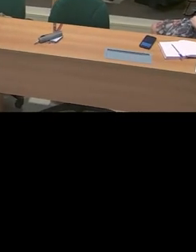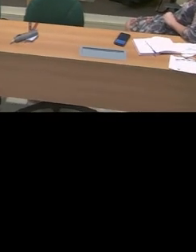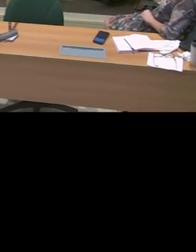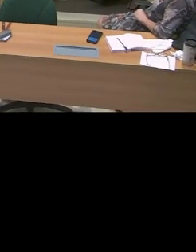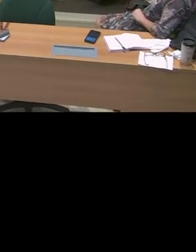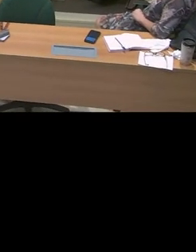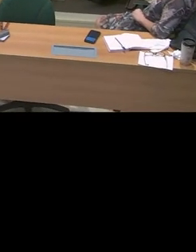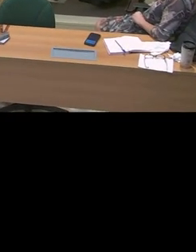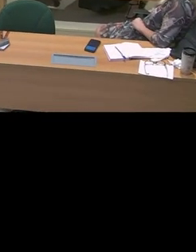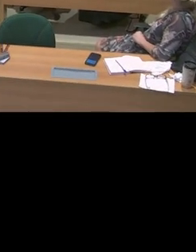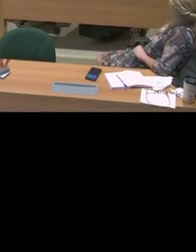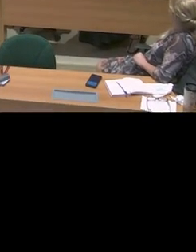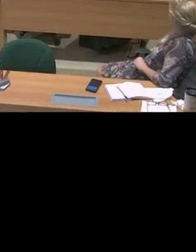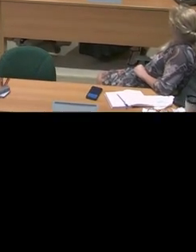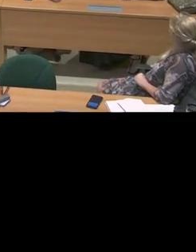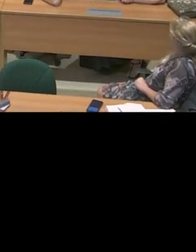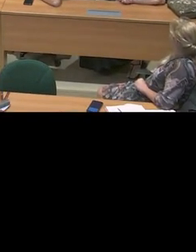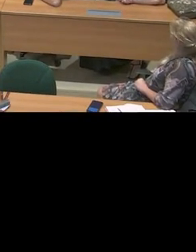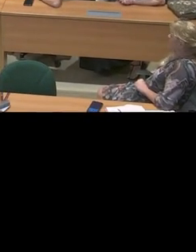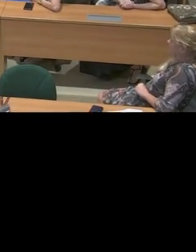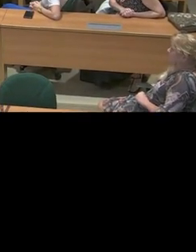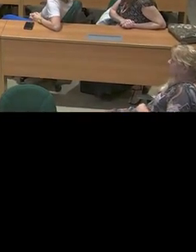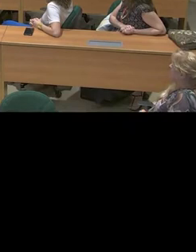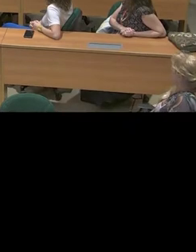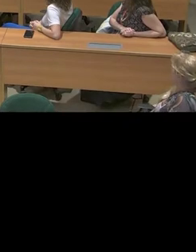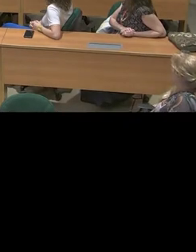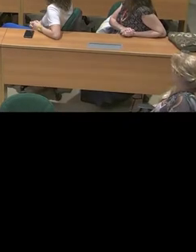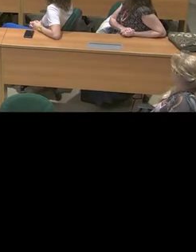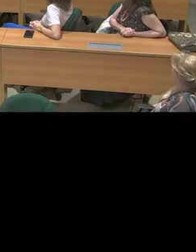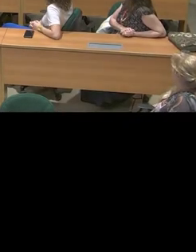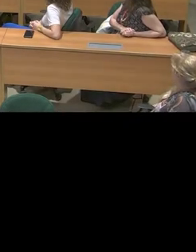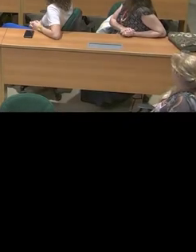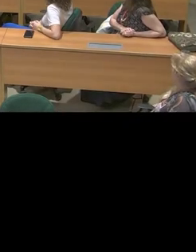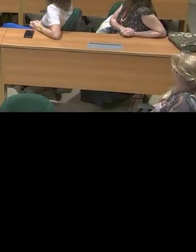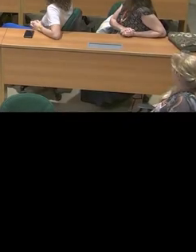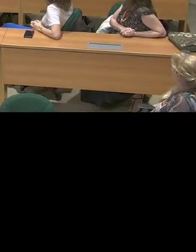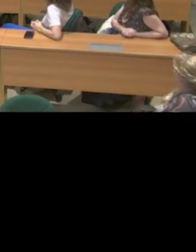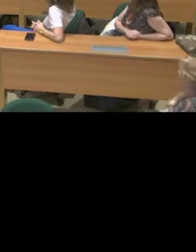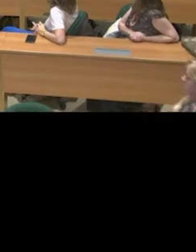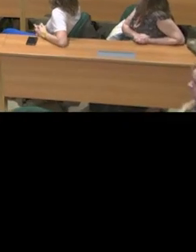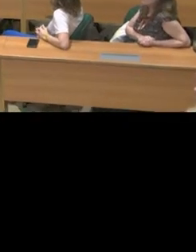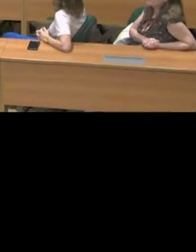ter iluminado a tua cabeça lá atrás, porque nada...